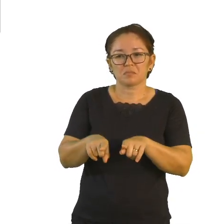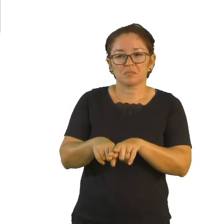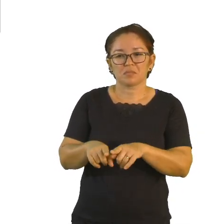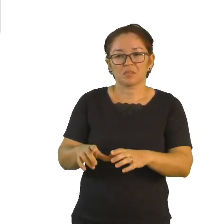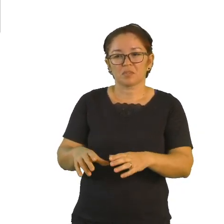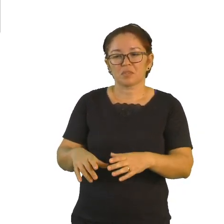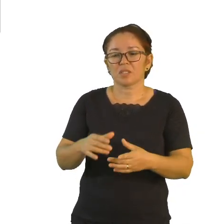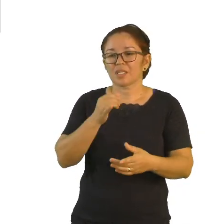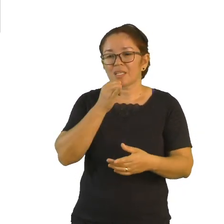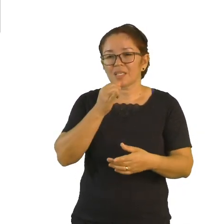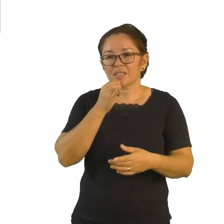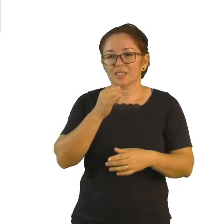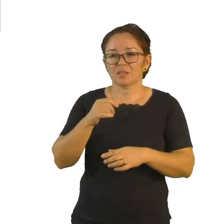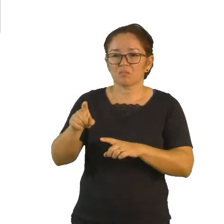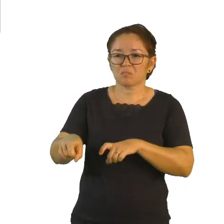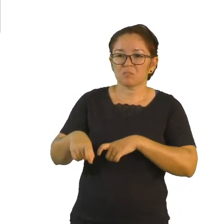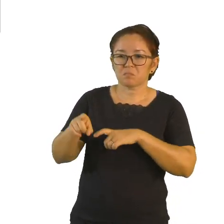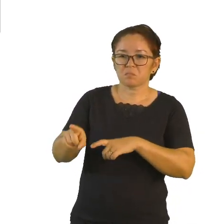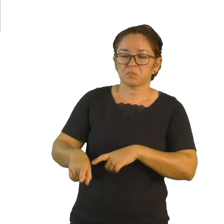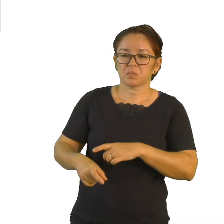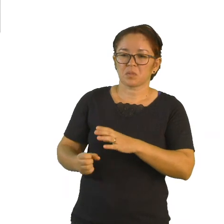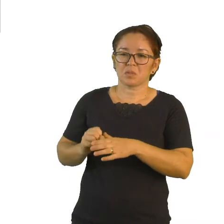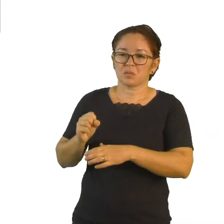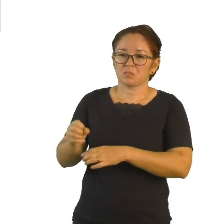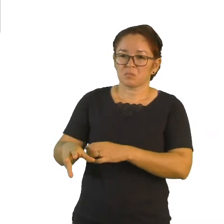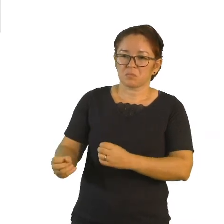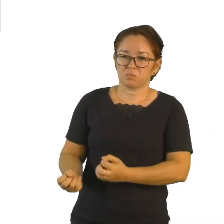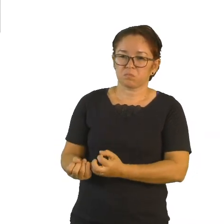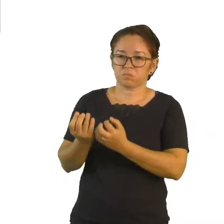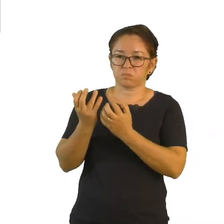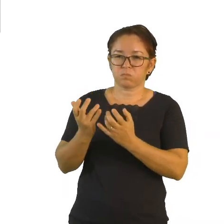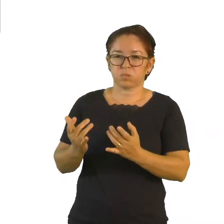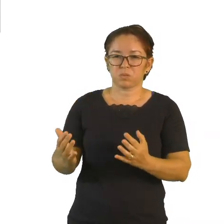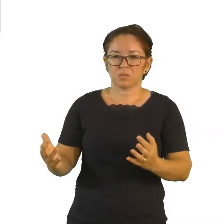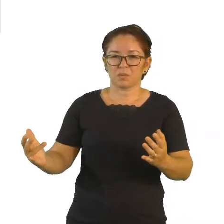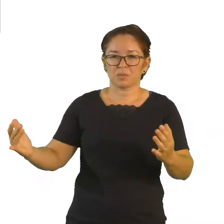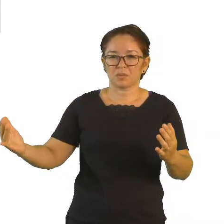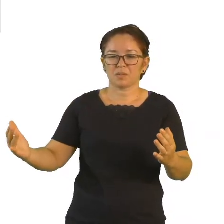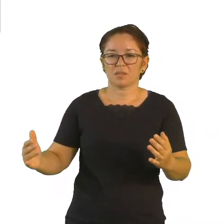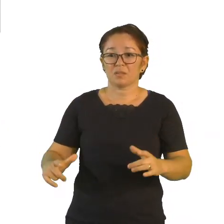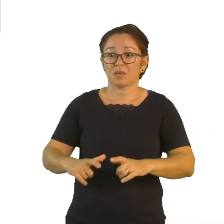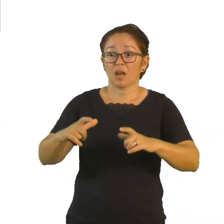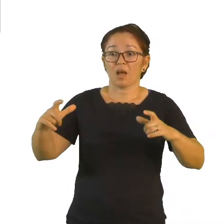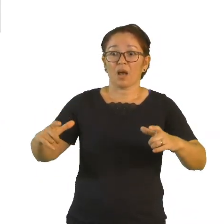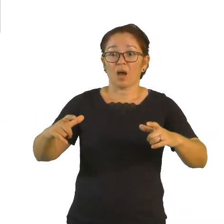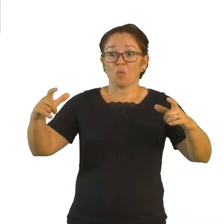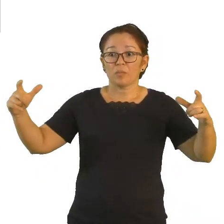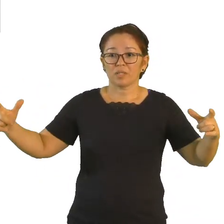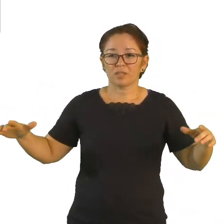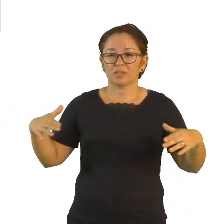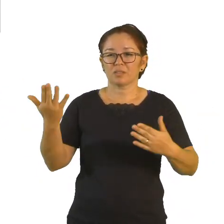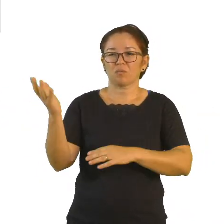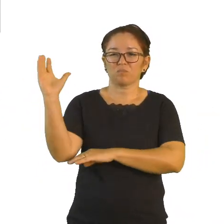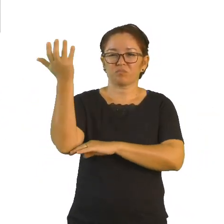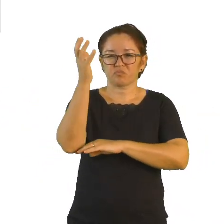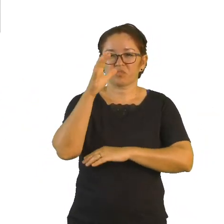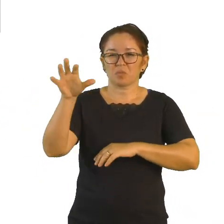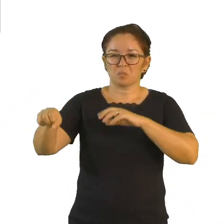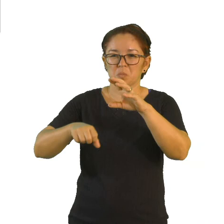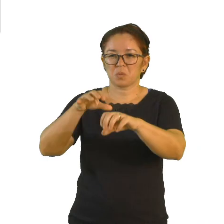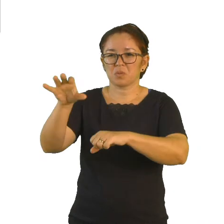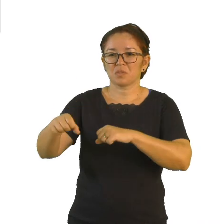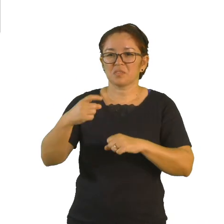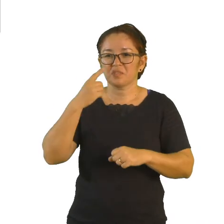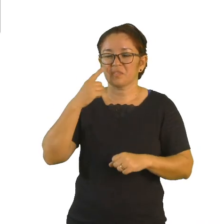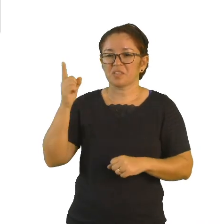água consumida, cerca de 70%, é absorvida pela agricultura, onde inclui-se